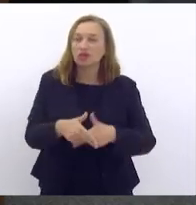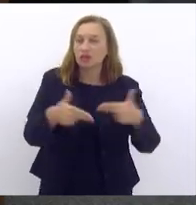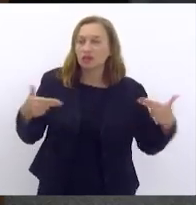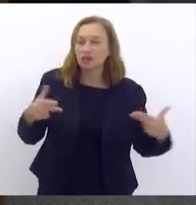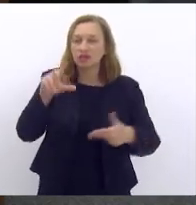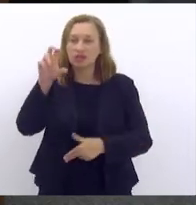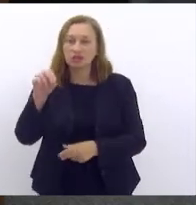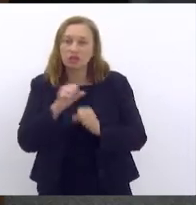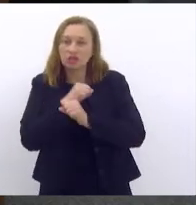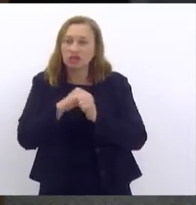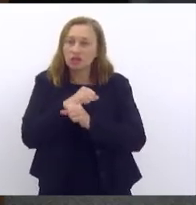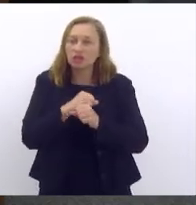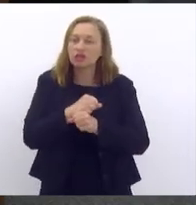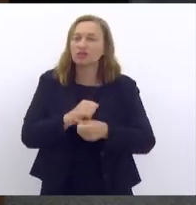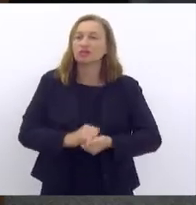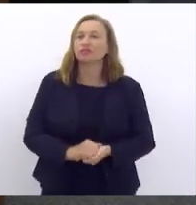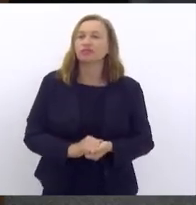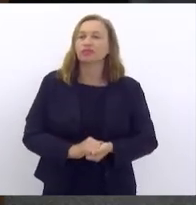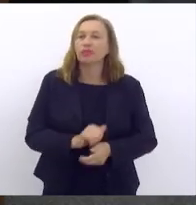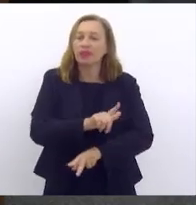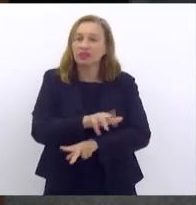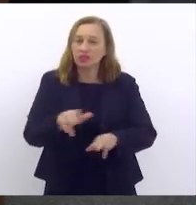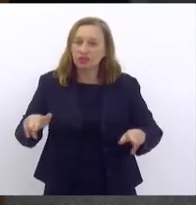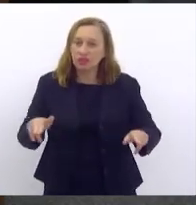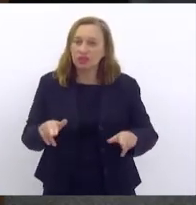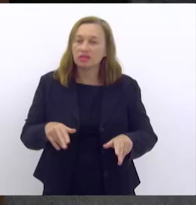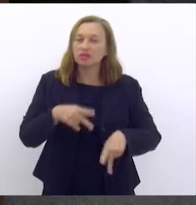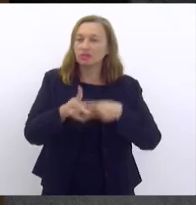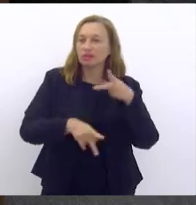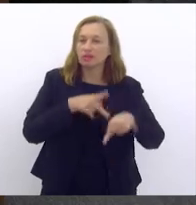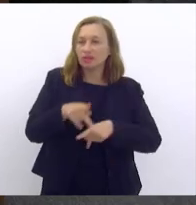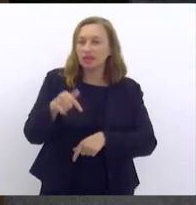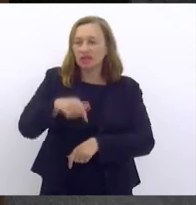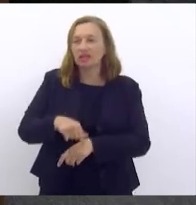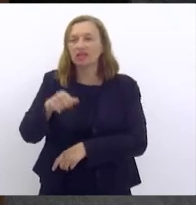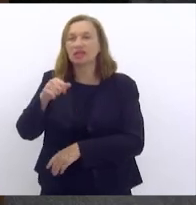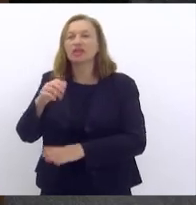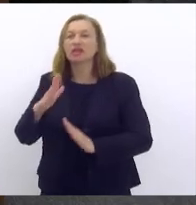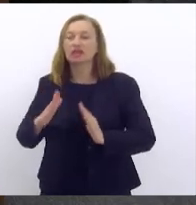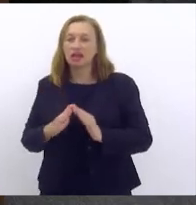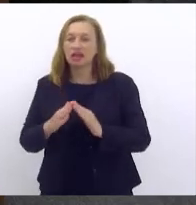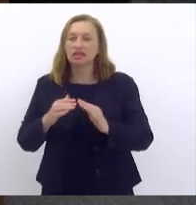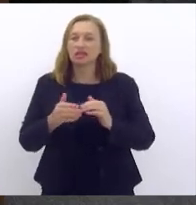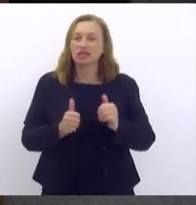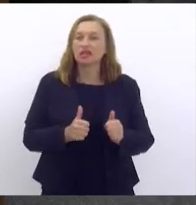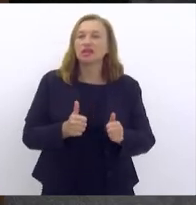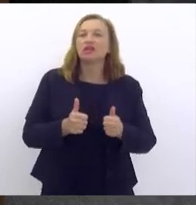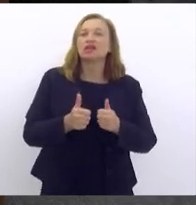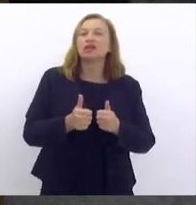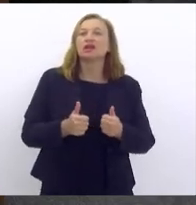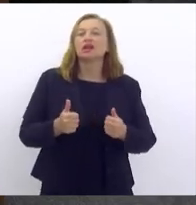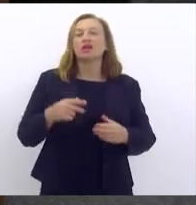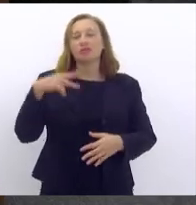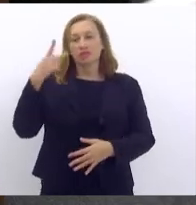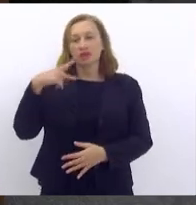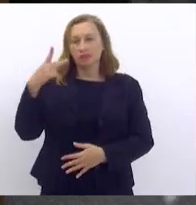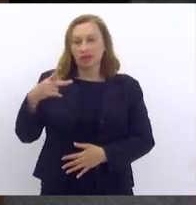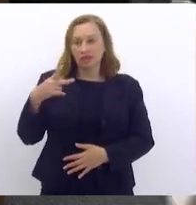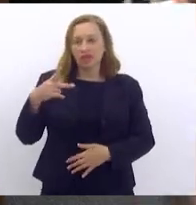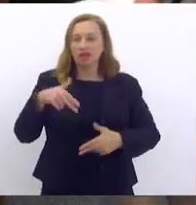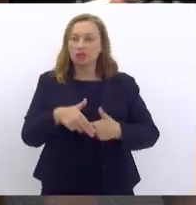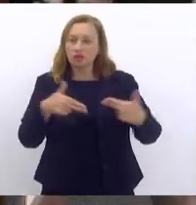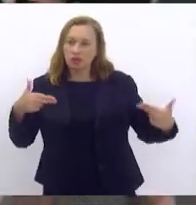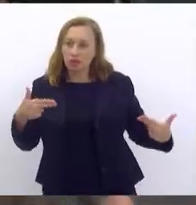cinquentenário vem buscando diversos parlamentares aqui na casa, à frente parlamentar do hip-hop, que eu